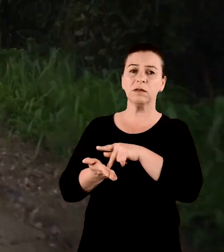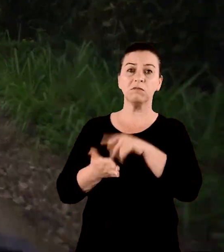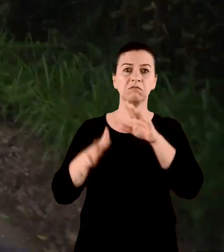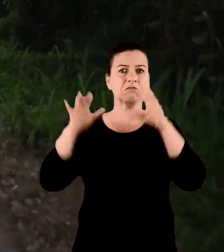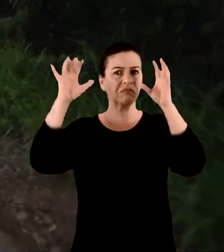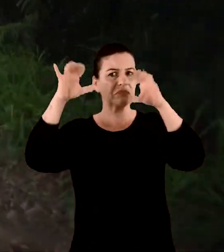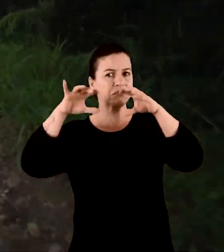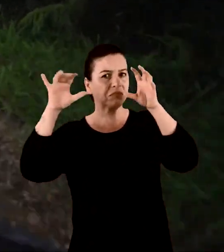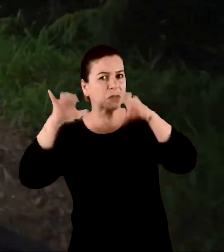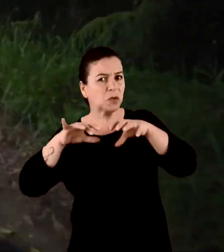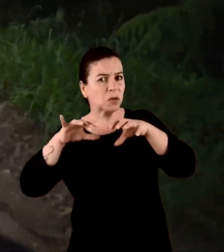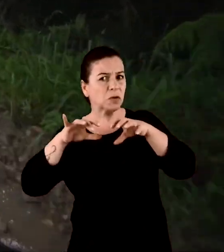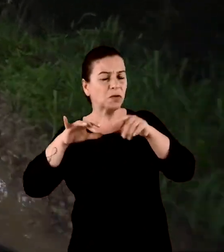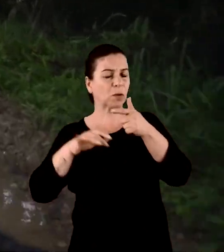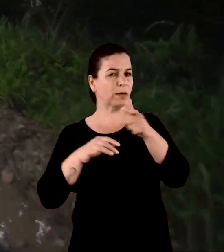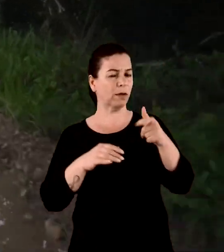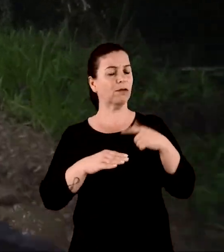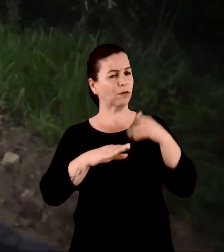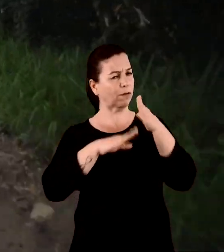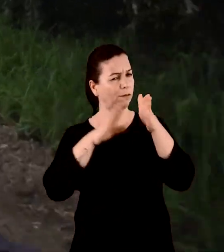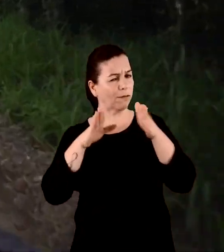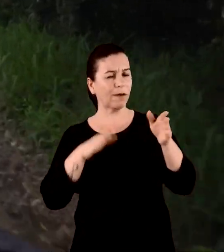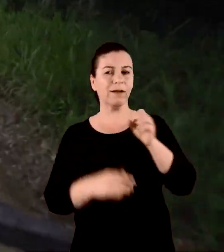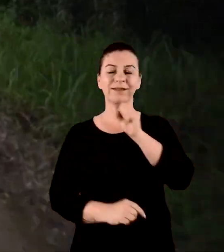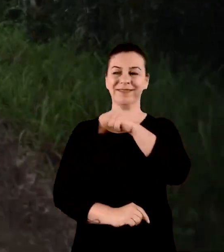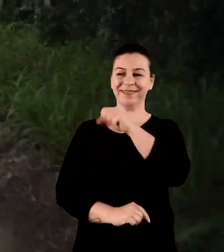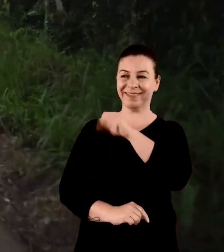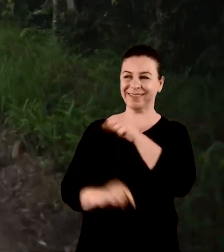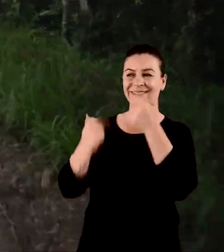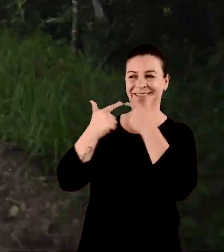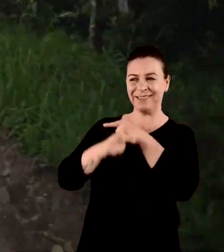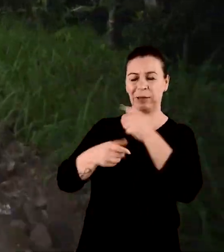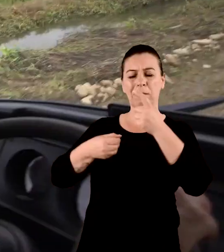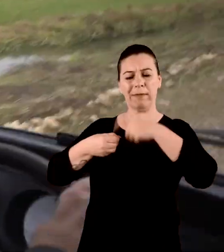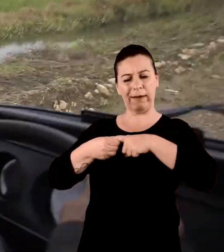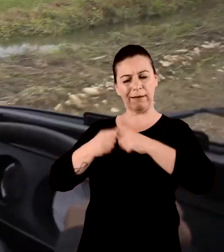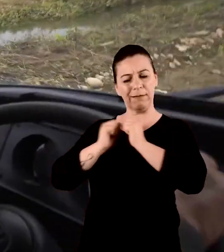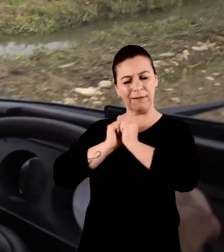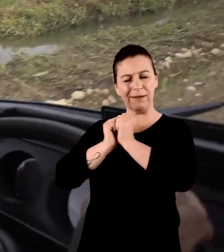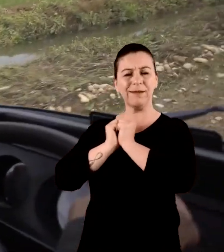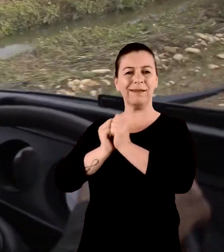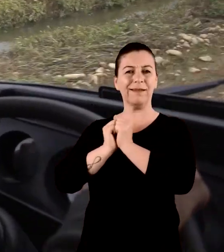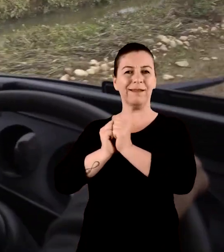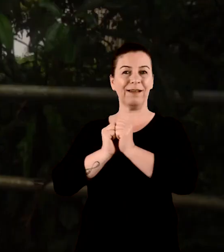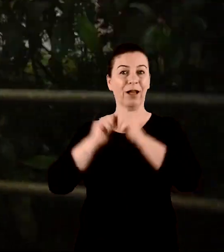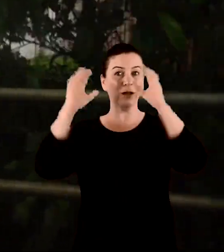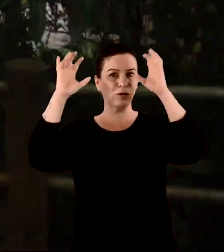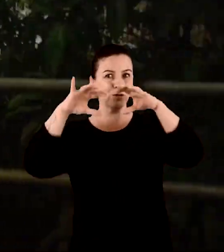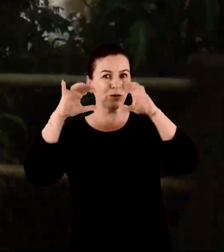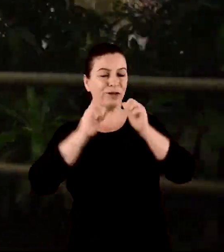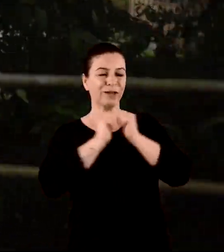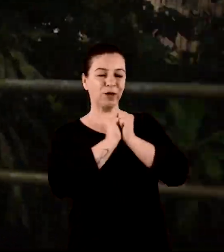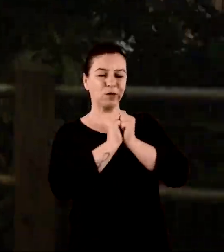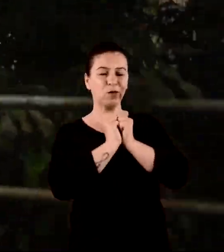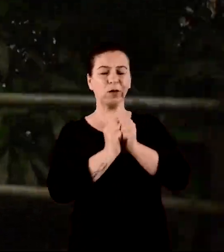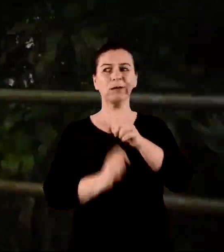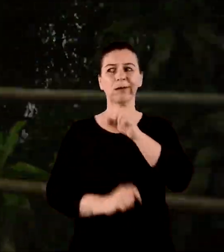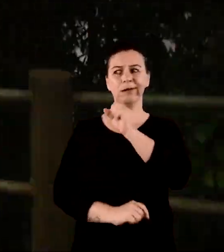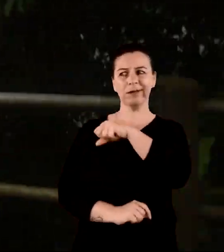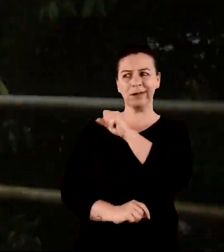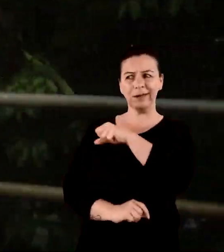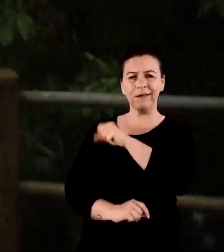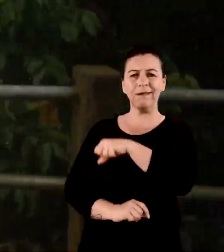verdade. com chuva ou sem chuva, nós vamos, né? Nós vamos. Parceria é parceria. A chuva também faz parte. né?